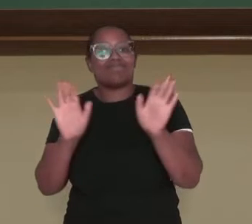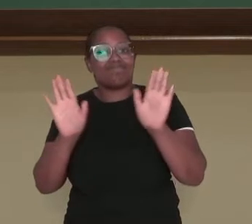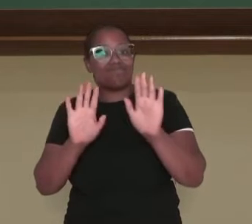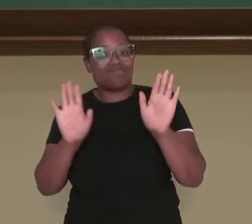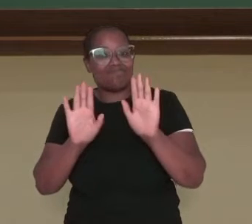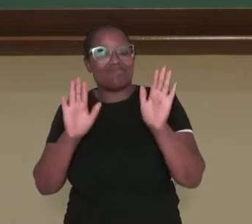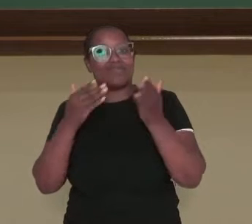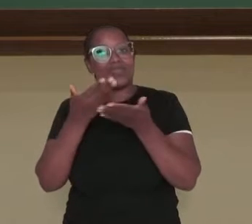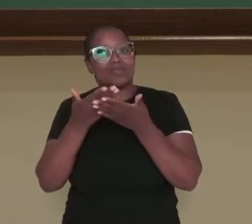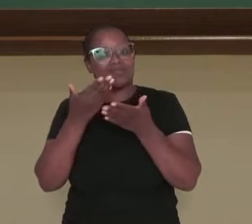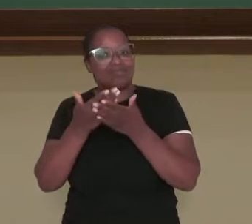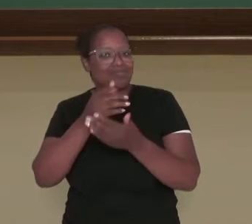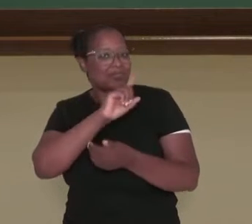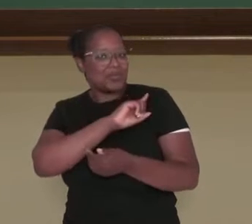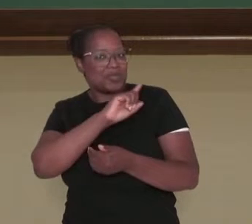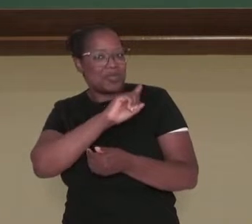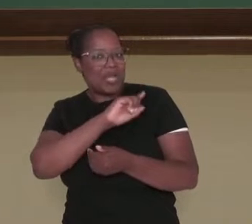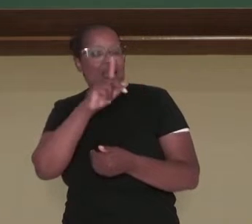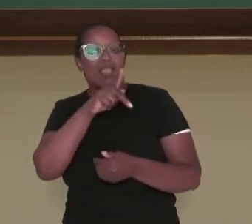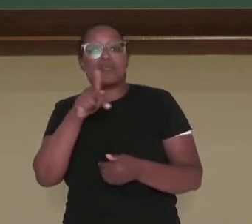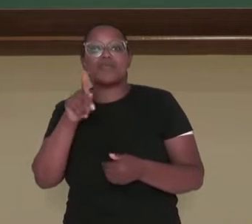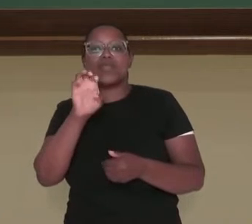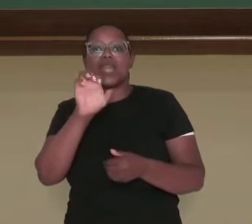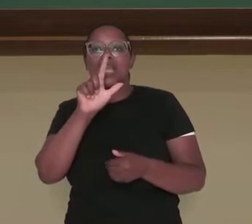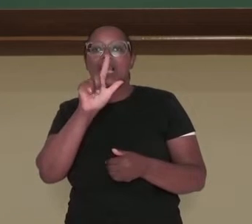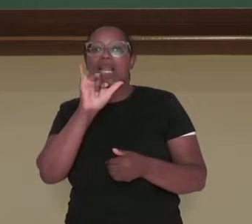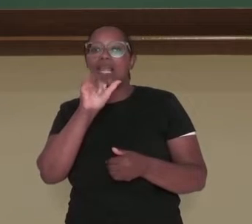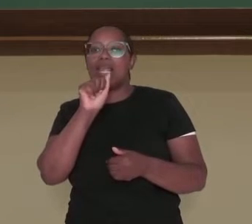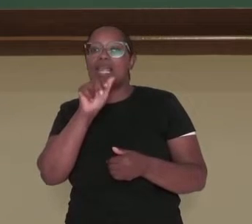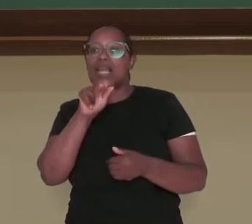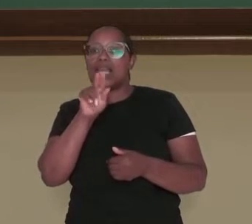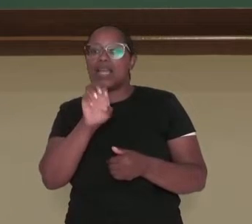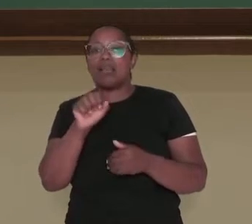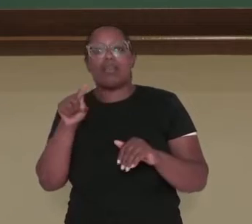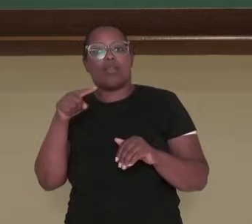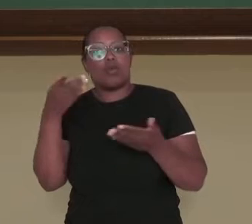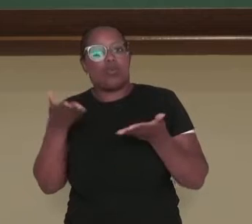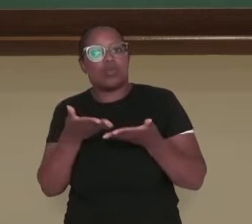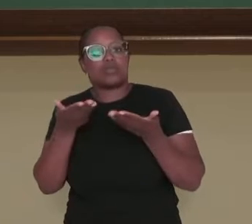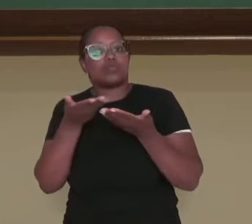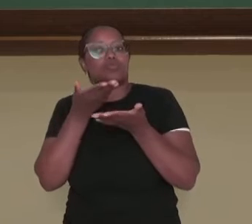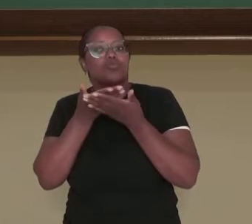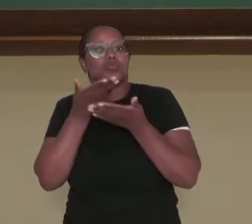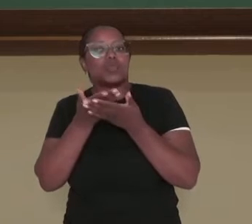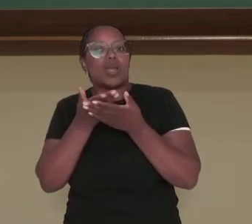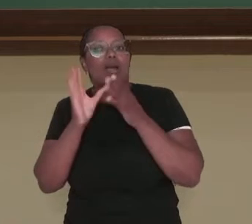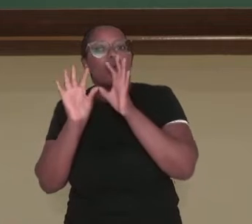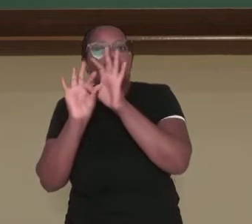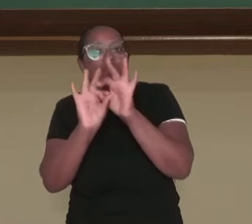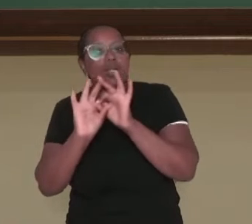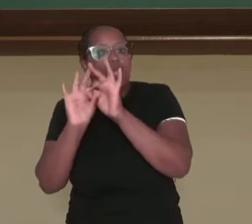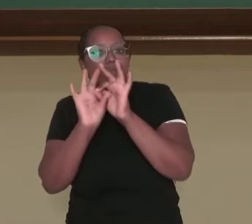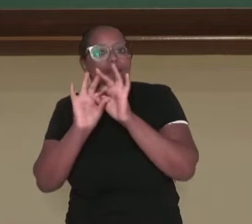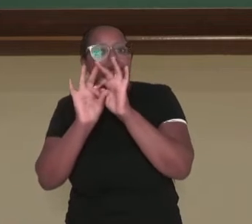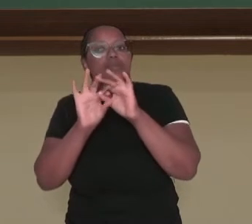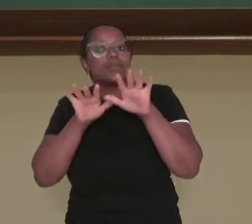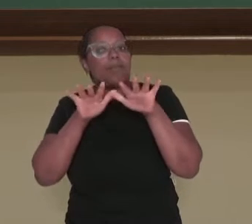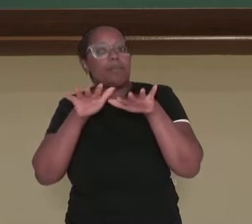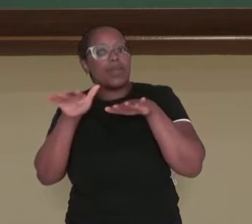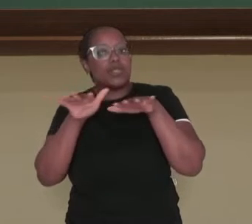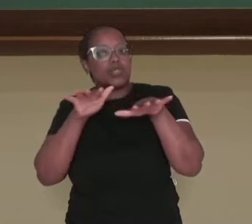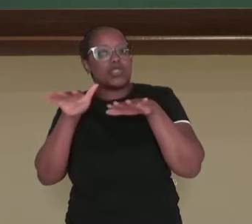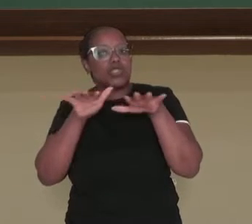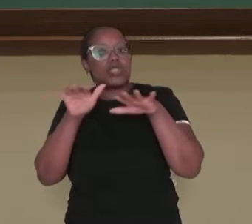Olá, estudante da primeira série. Eu sou a professora Eliane e nessa aula nós vamos falar sobre unidade de medida de armazenamento